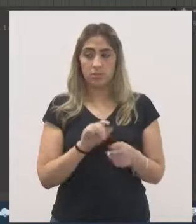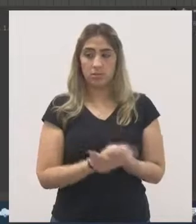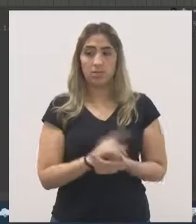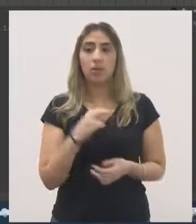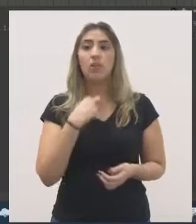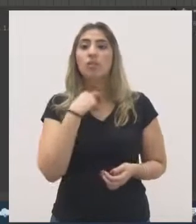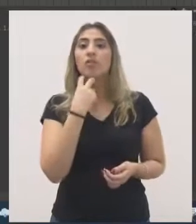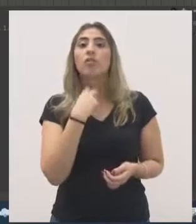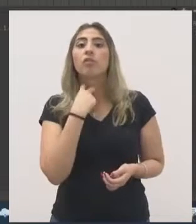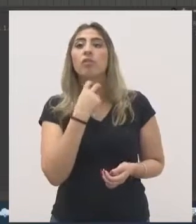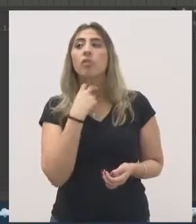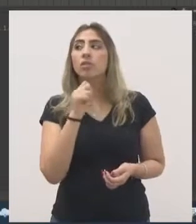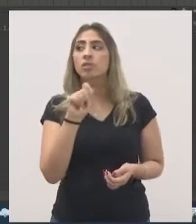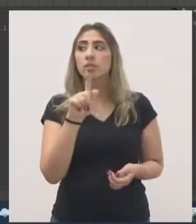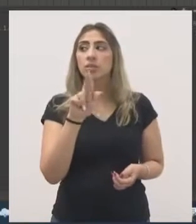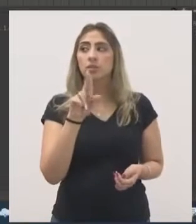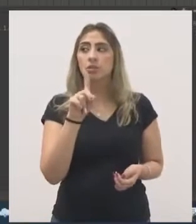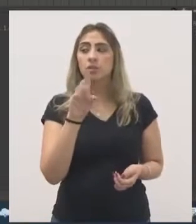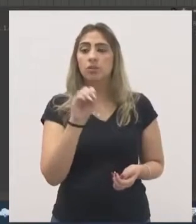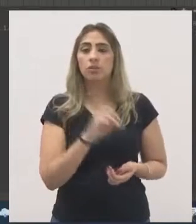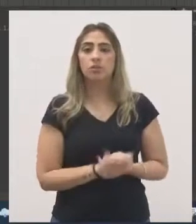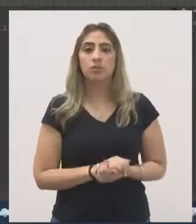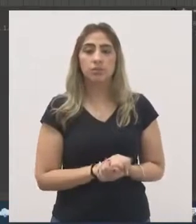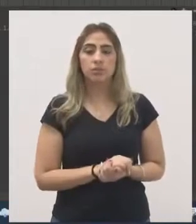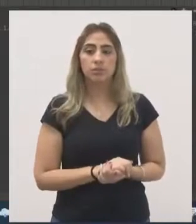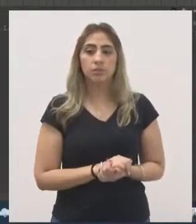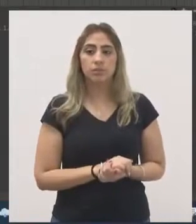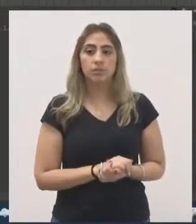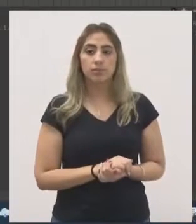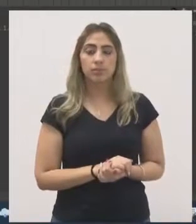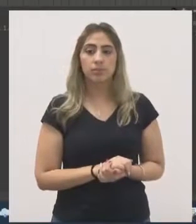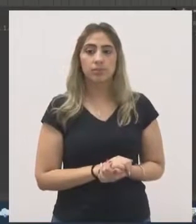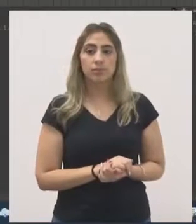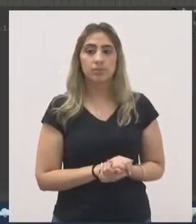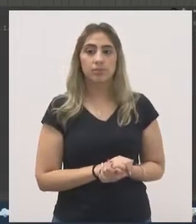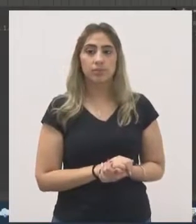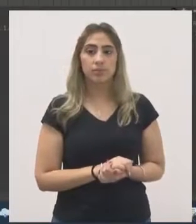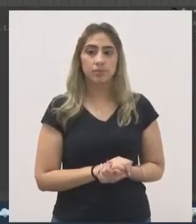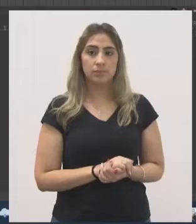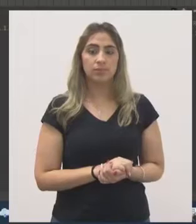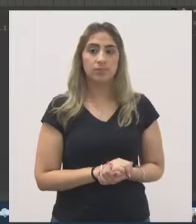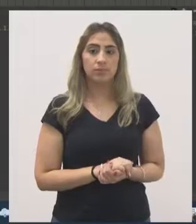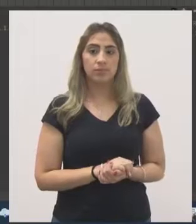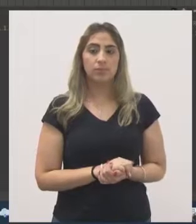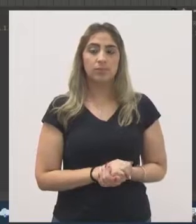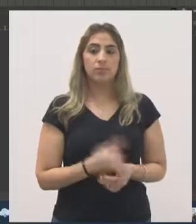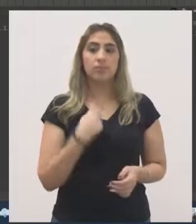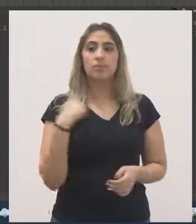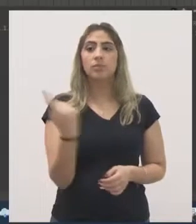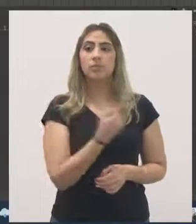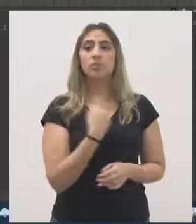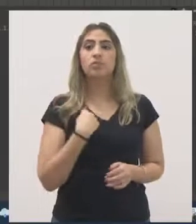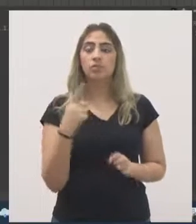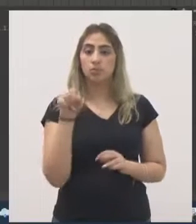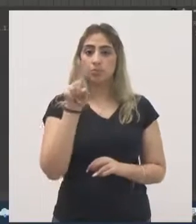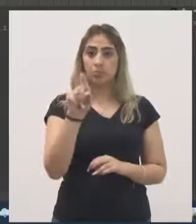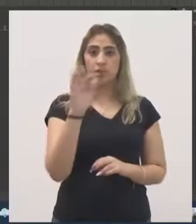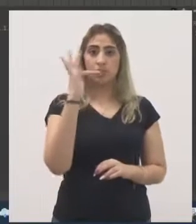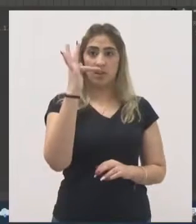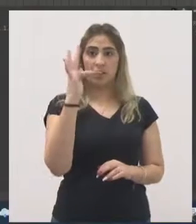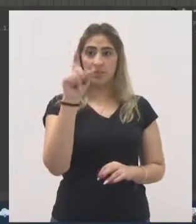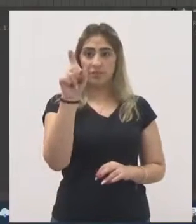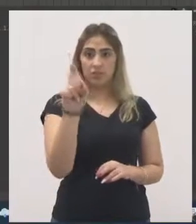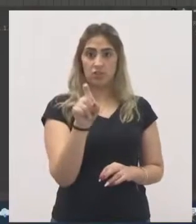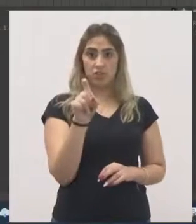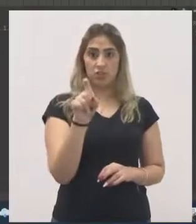um pouco aguda e a gente quer acentuar um pouco o grave e diminuir um pouco o agudo. A gente vai clicar aqui, ó, no